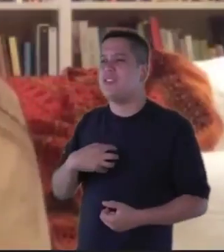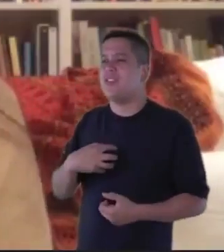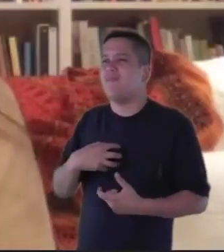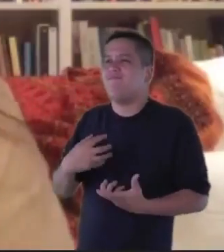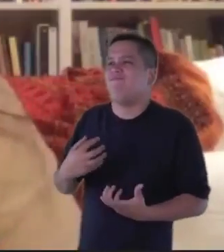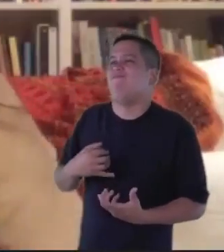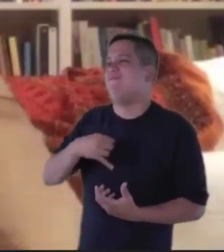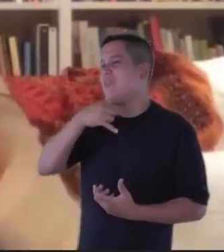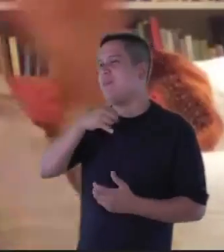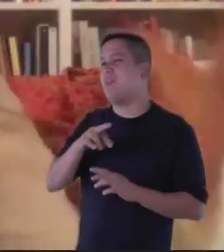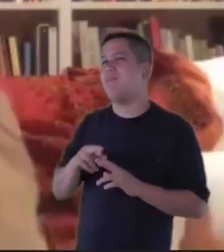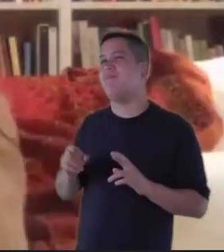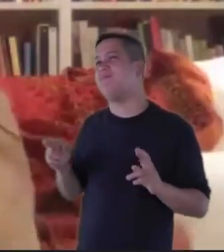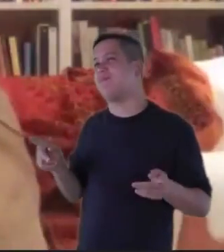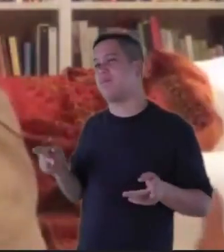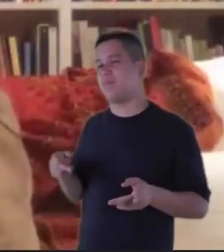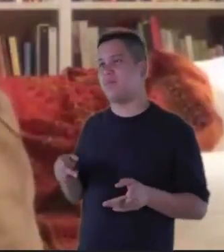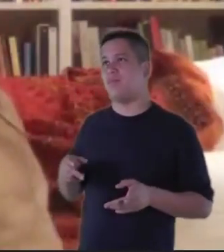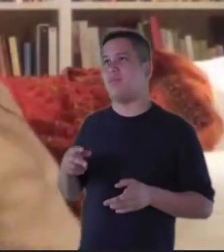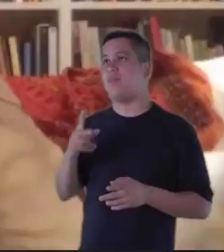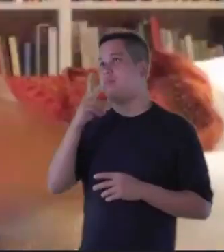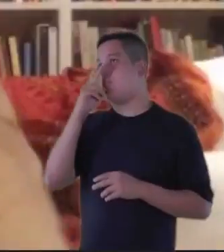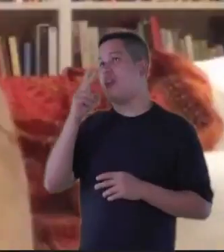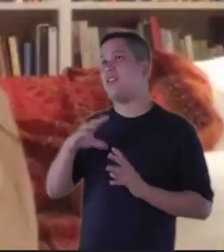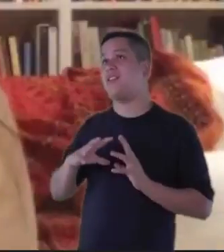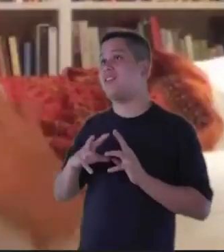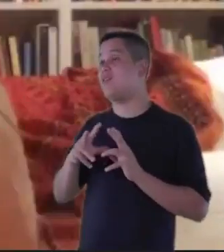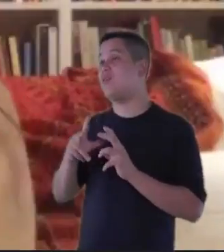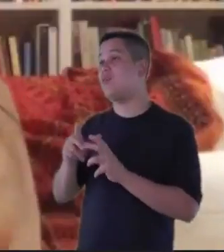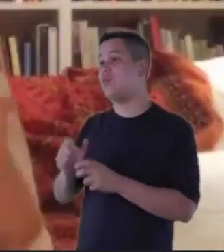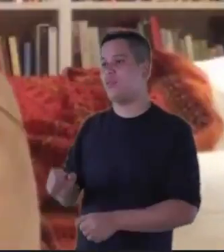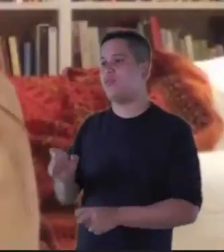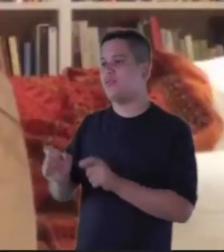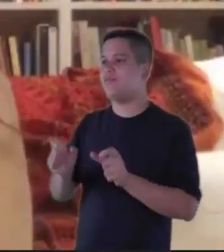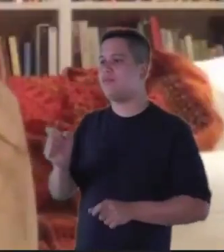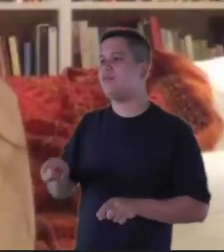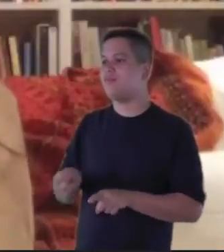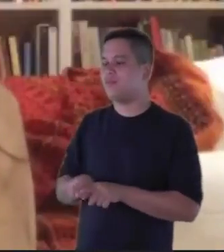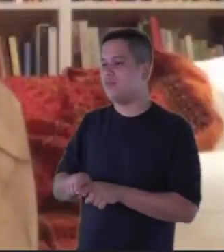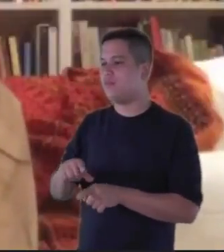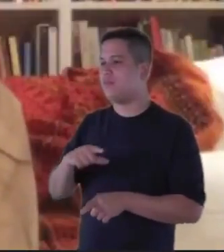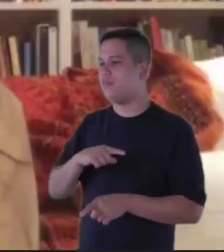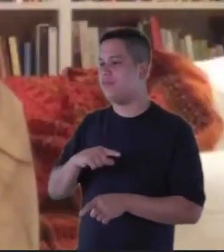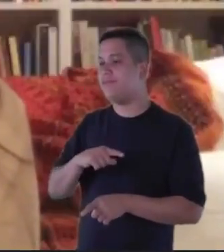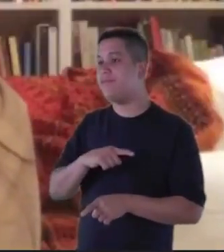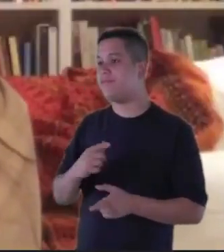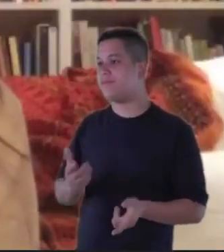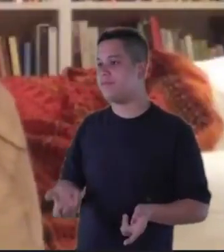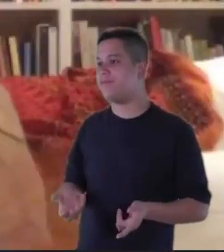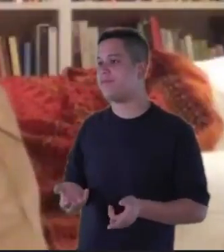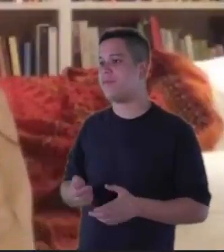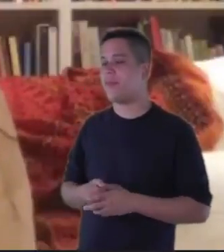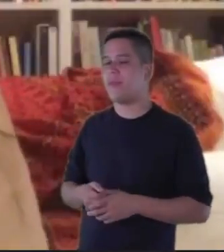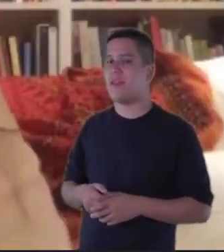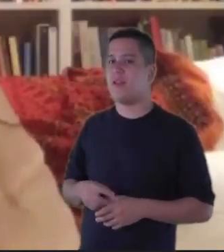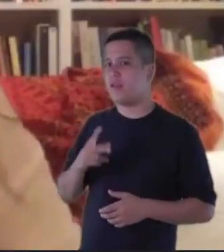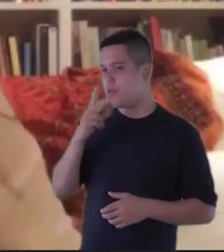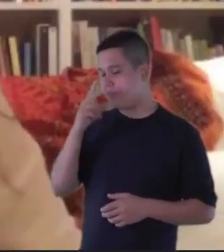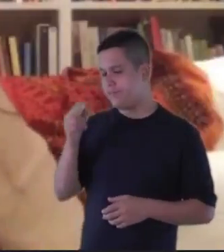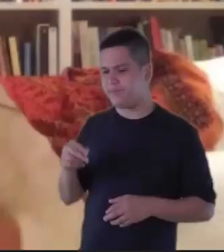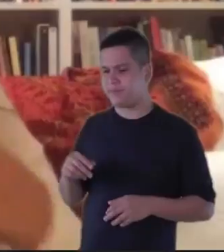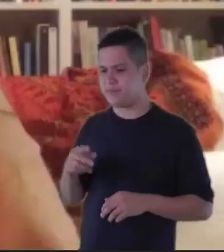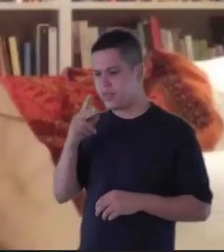que não é só nossa, que é de todo mundo e que acaba tomando conta, né? Mesmo muita gente com